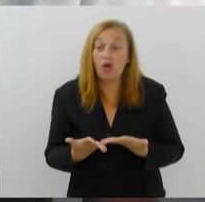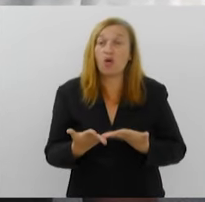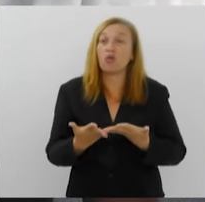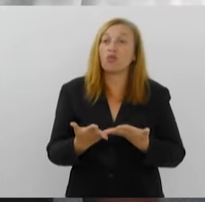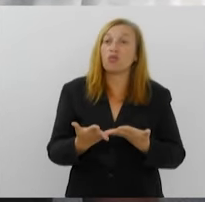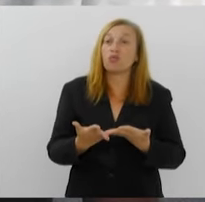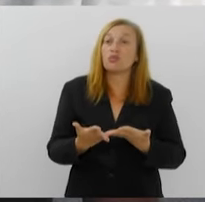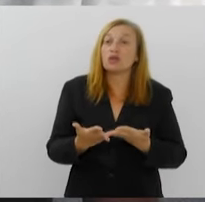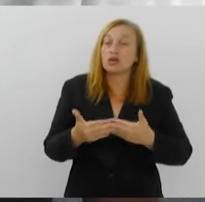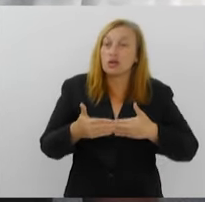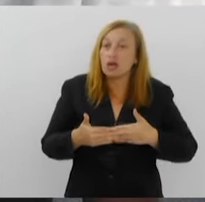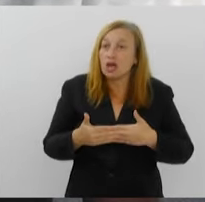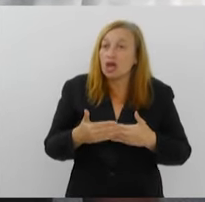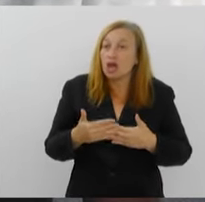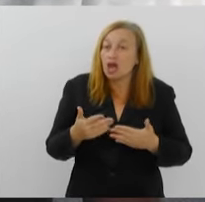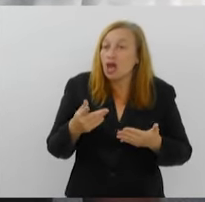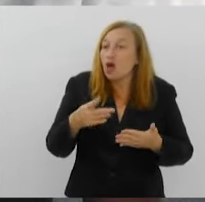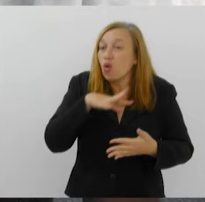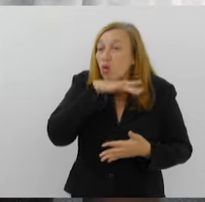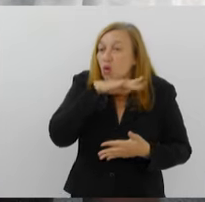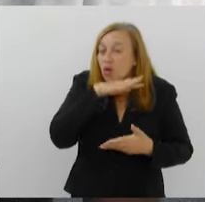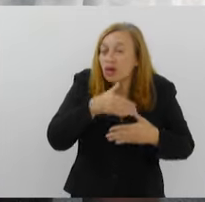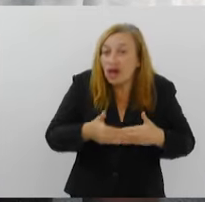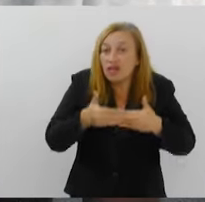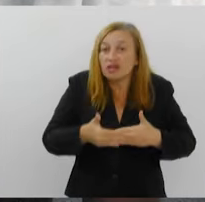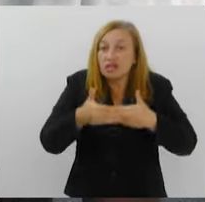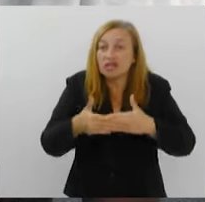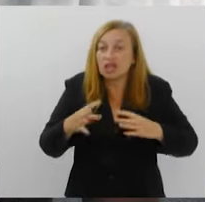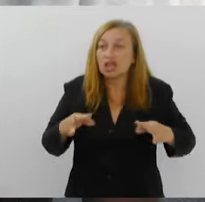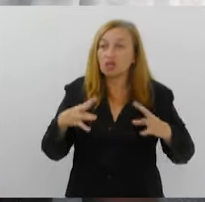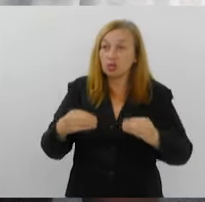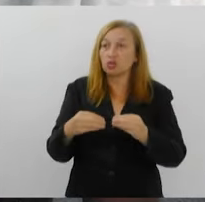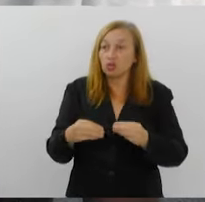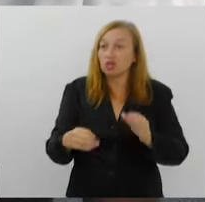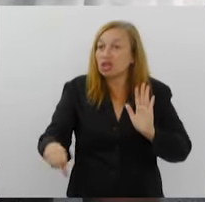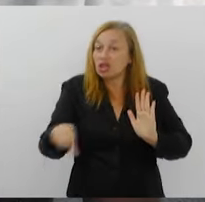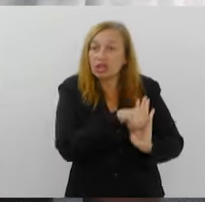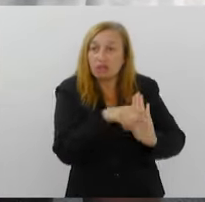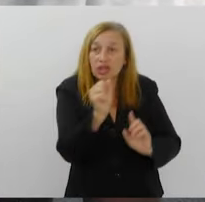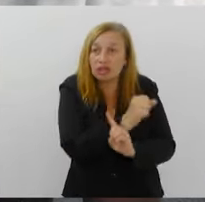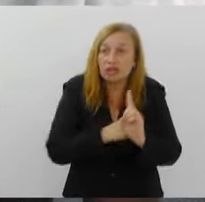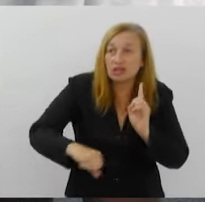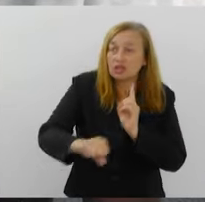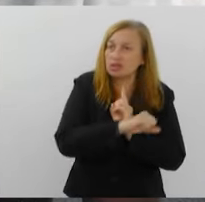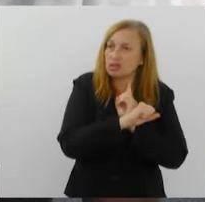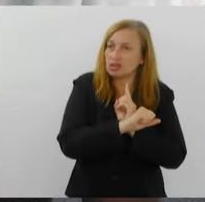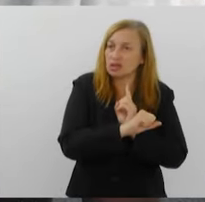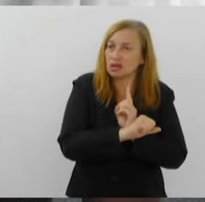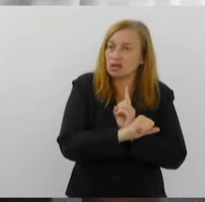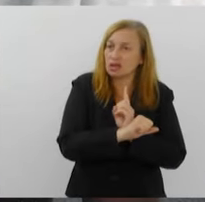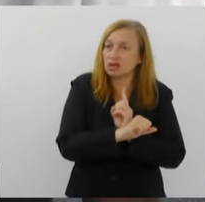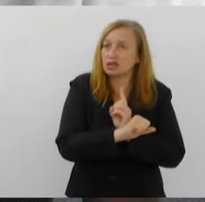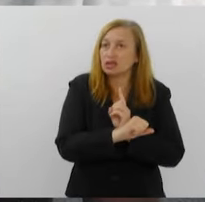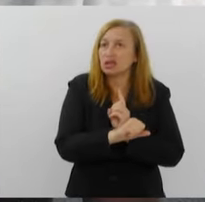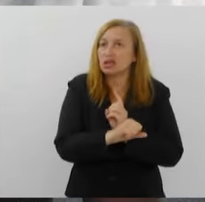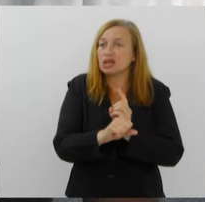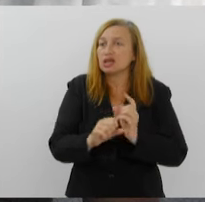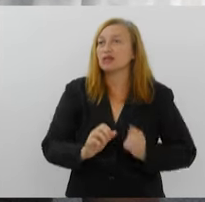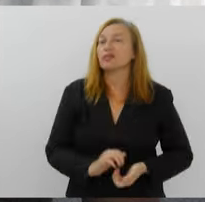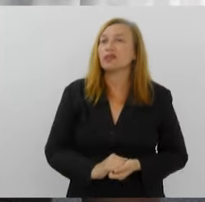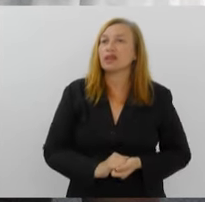obscurantismo avançando em todas as linhas, criminalizando a sociedade e abrindo as